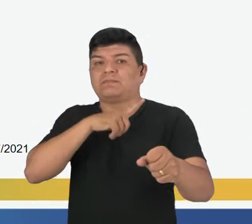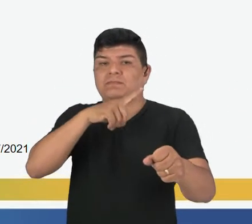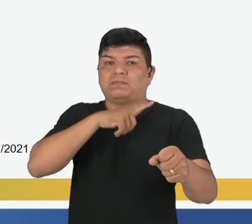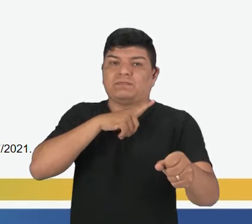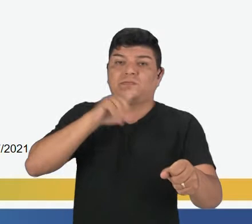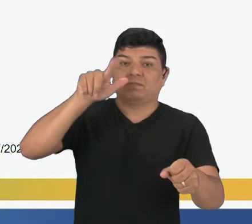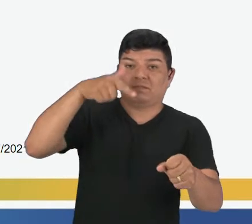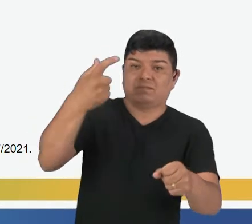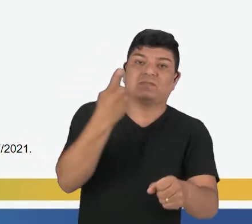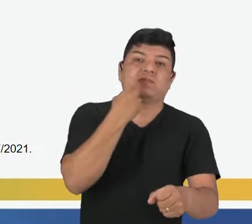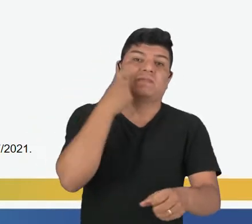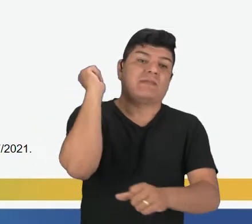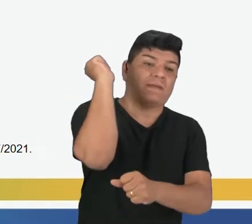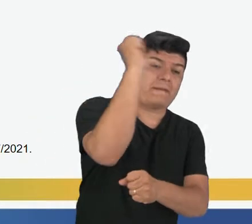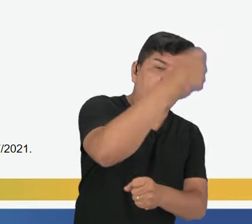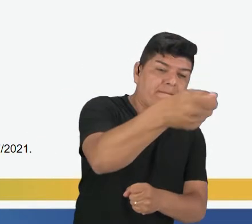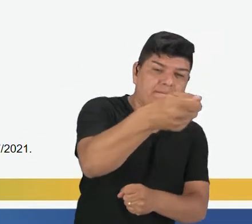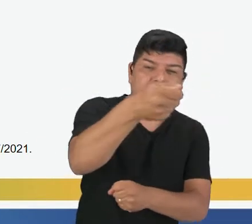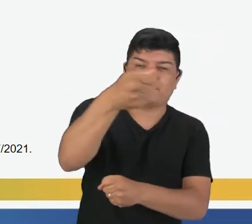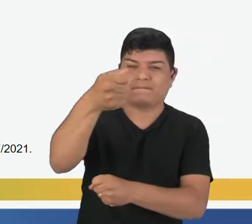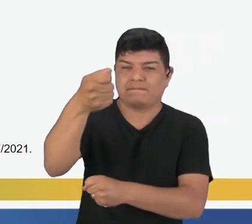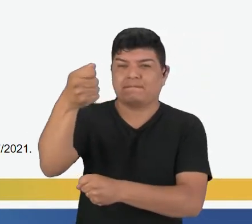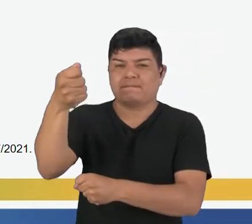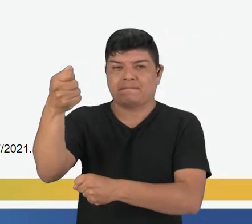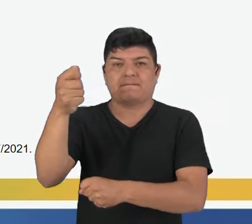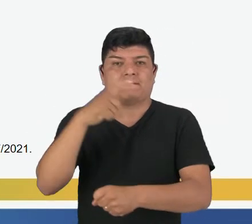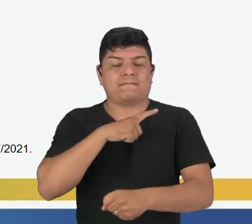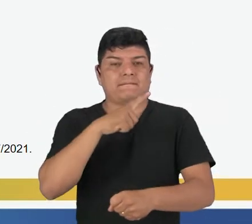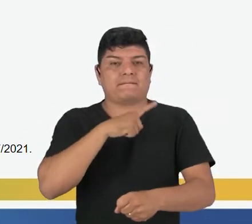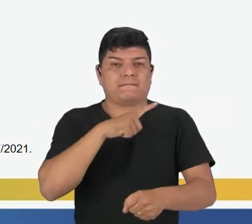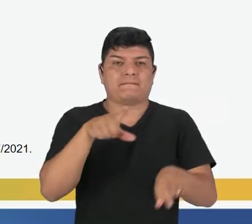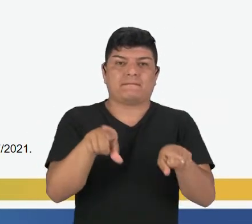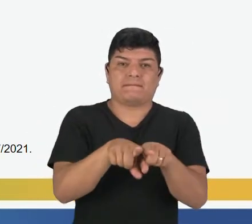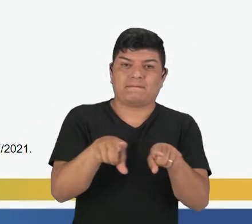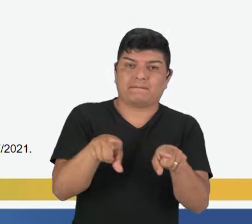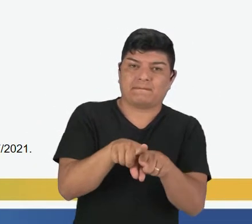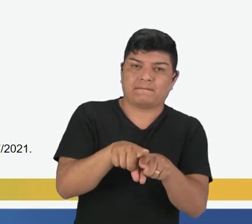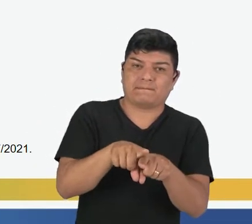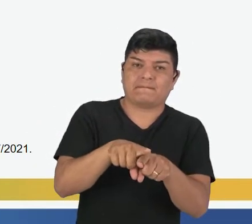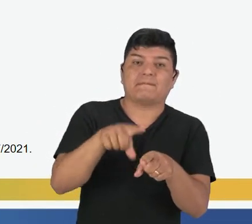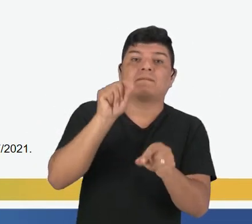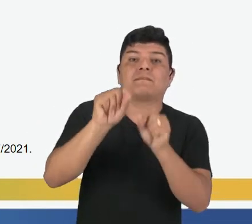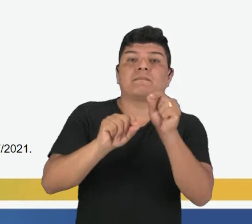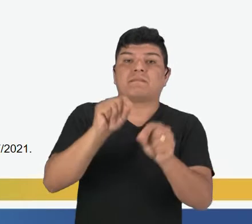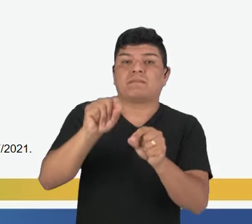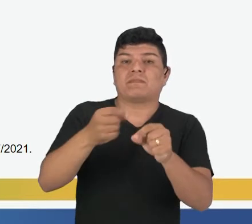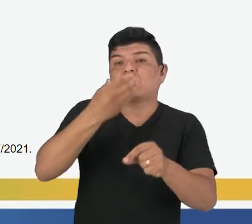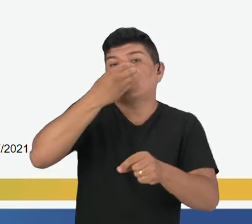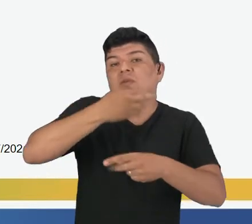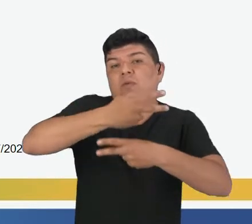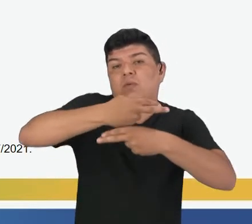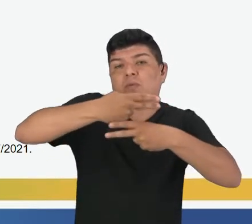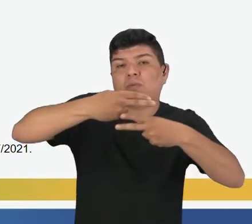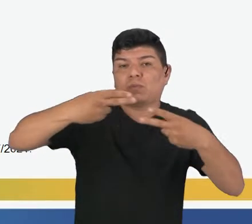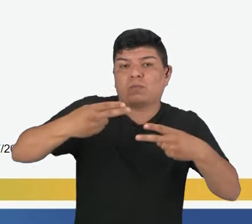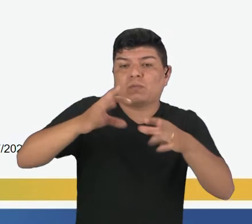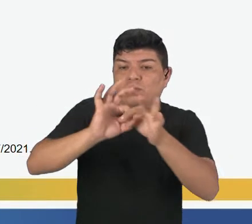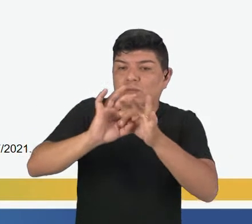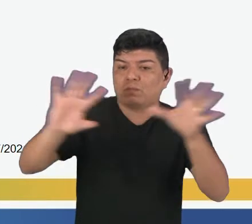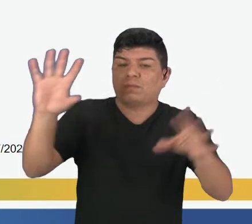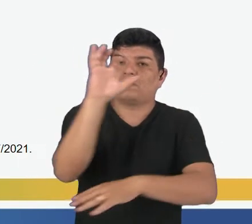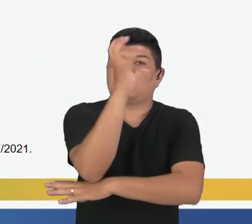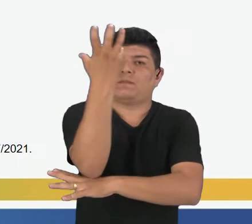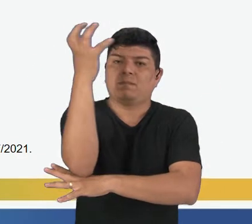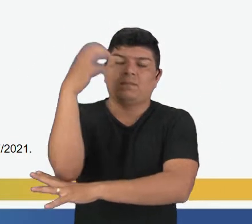existiam aqueles que pescavam e aqueles também que coletavam frutos e tubérculos disponíveis